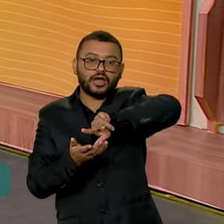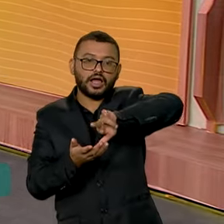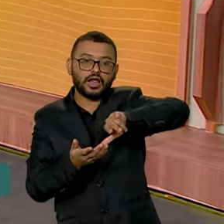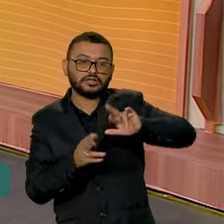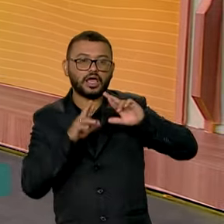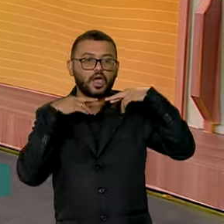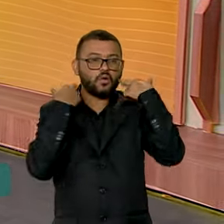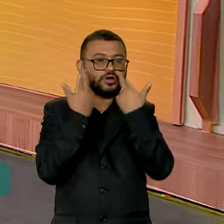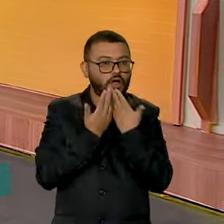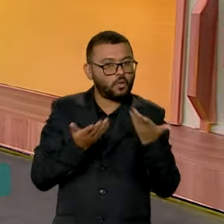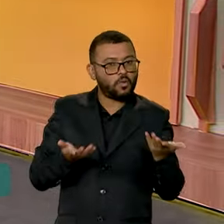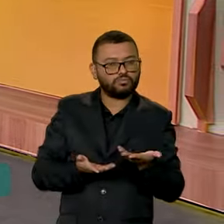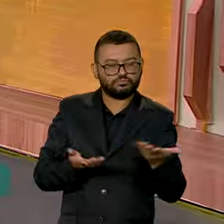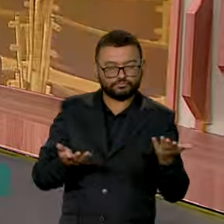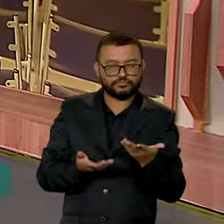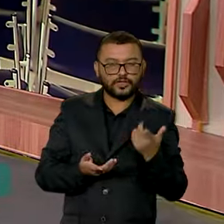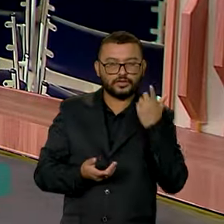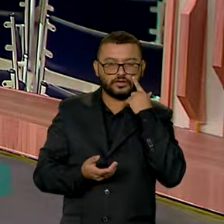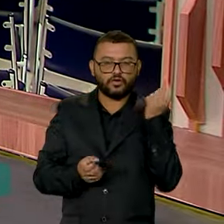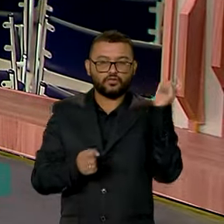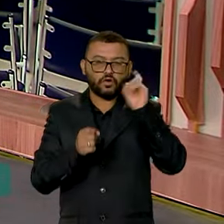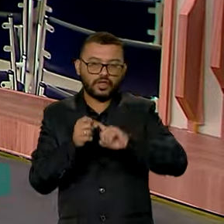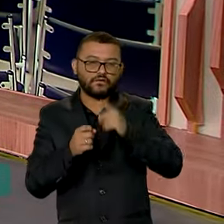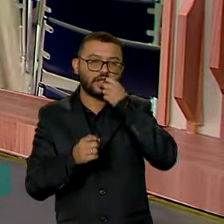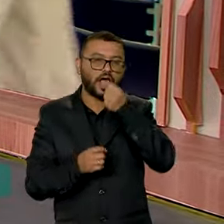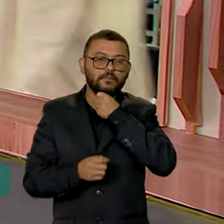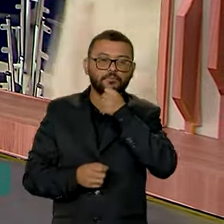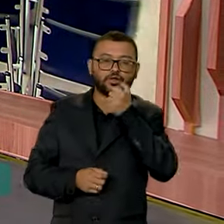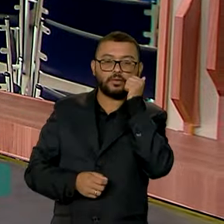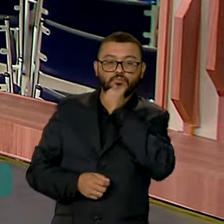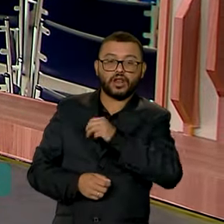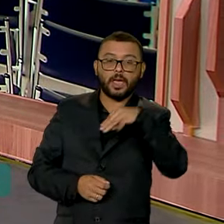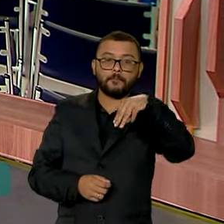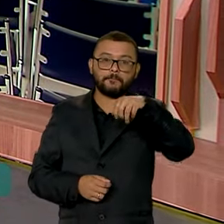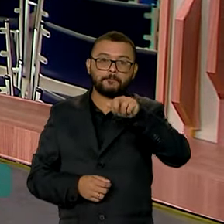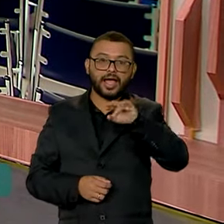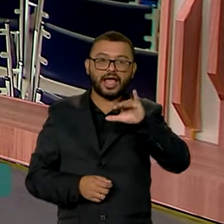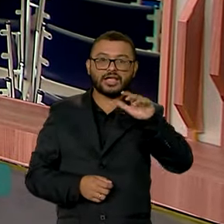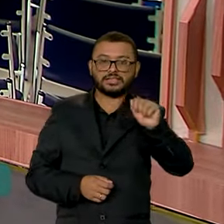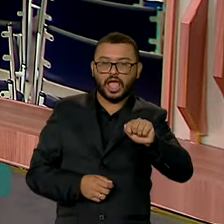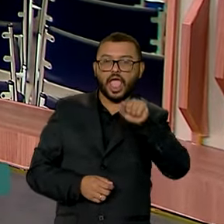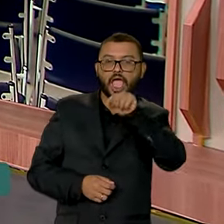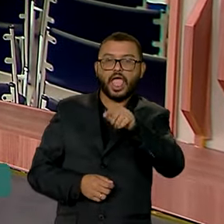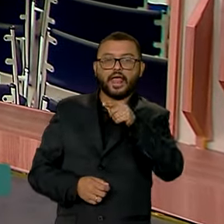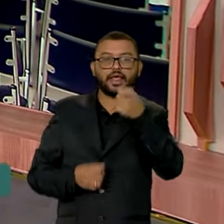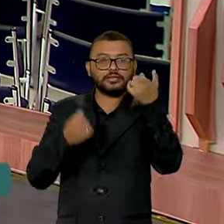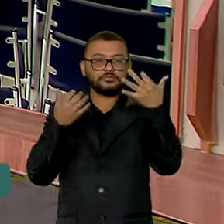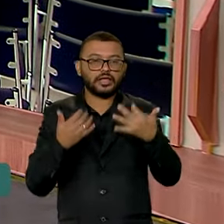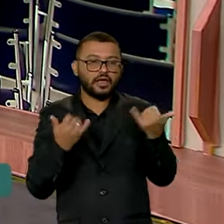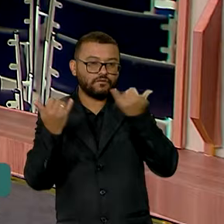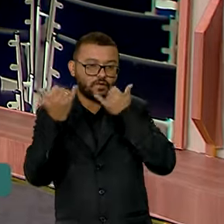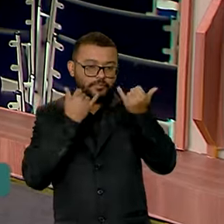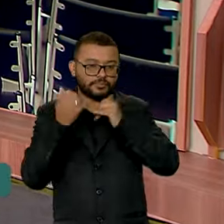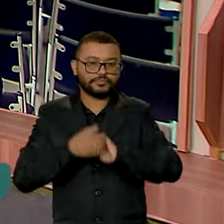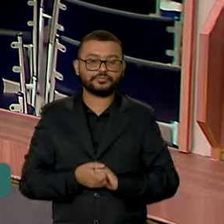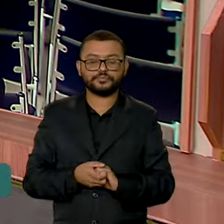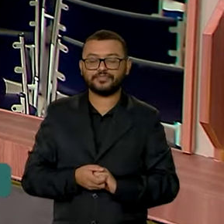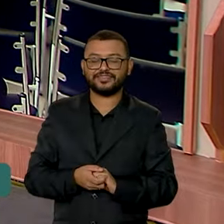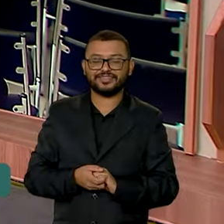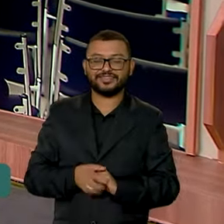de encontros no dia de hoje. A gente volta, então, a falar com a repórter Márcia Fernandes, que traz as informações. Oi, Márcia, com você.